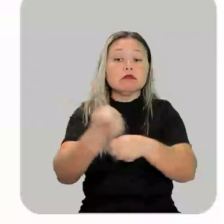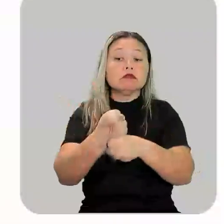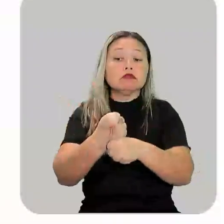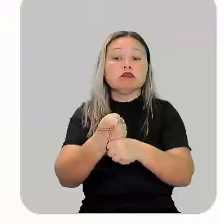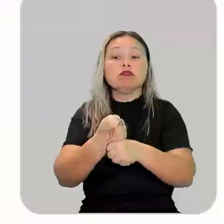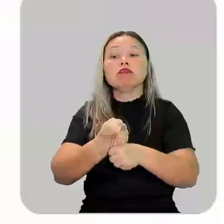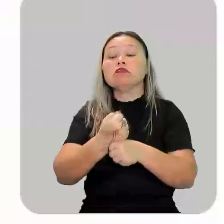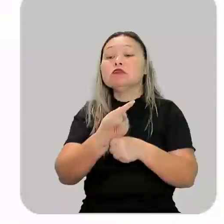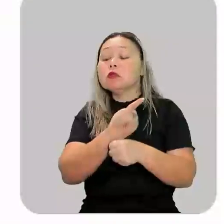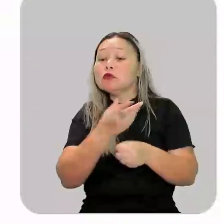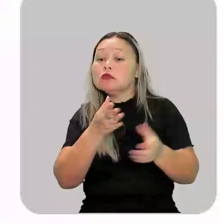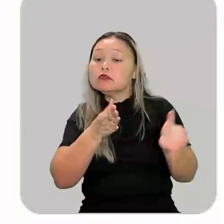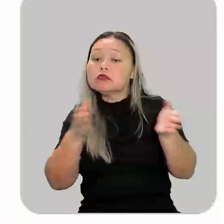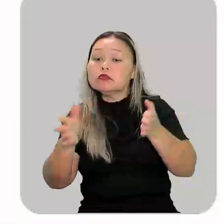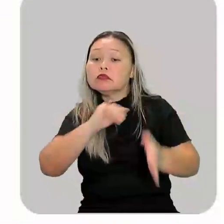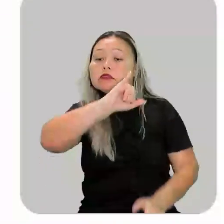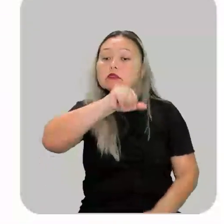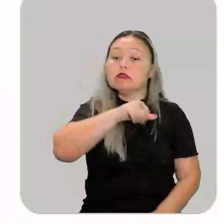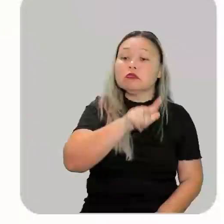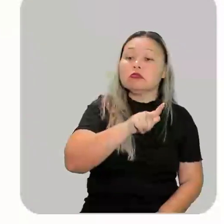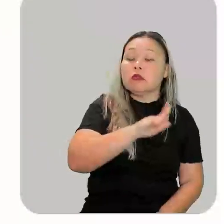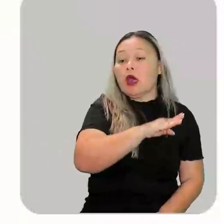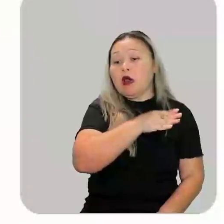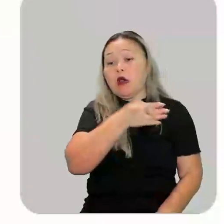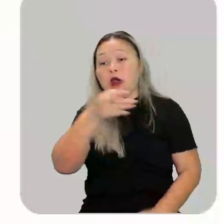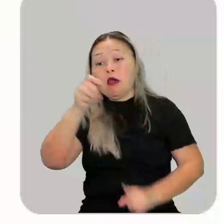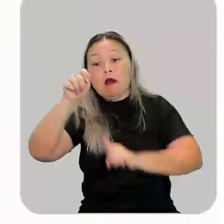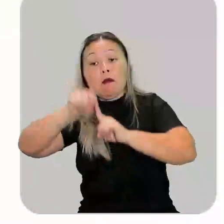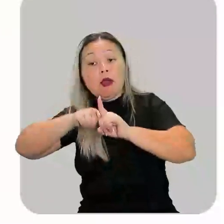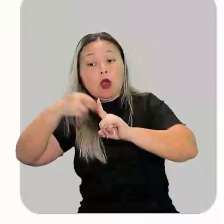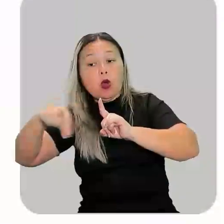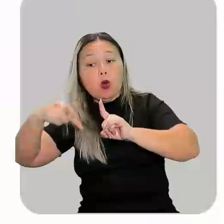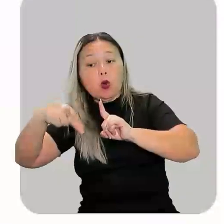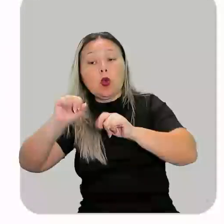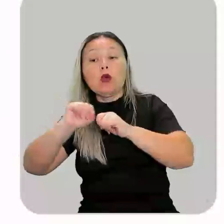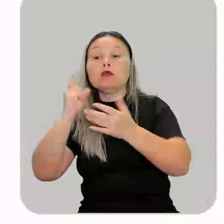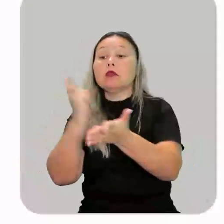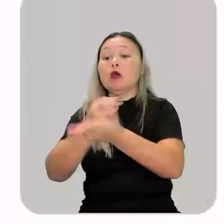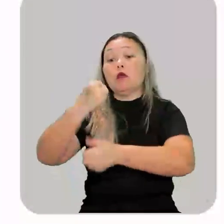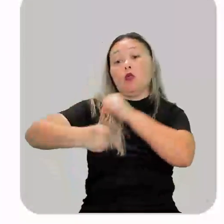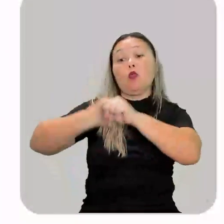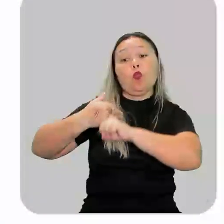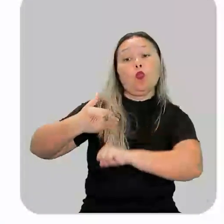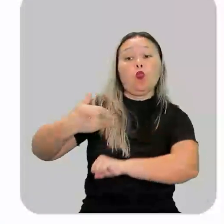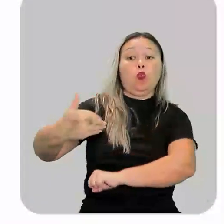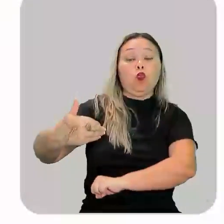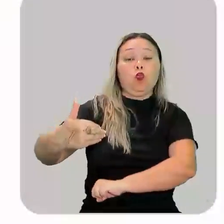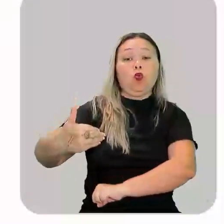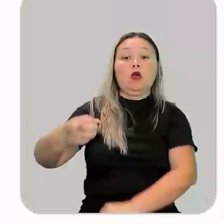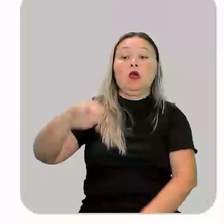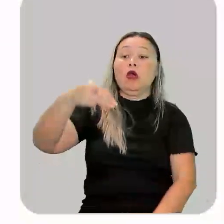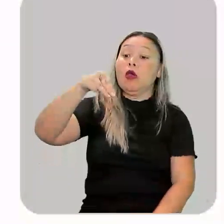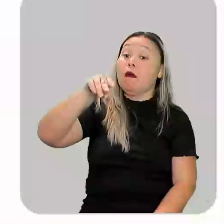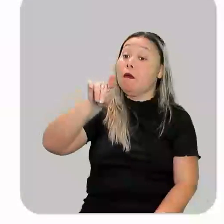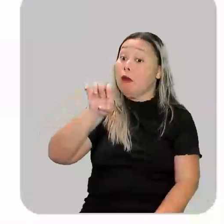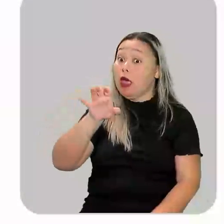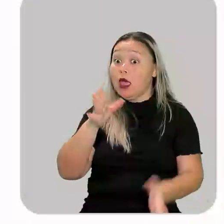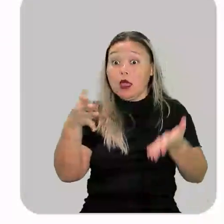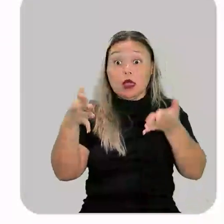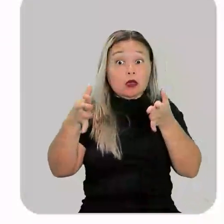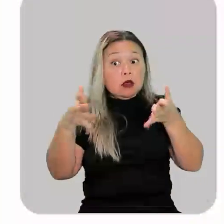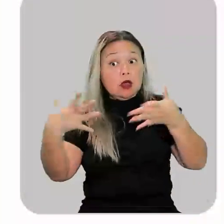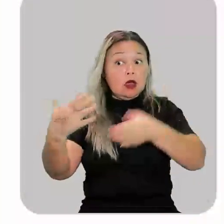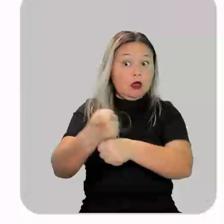unidades vendidas no mês de julho a novembro do mesmo ano. Olha aí, média